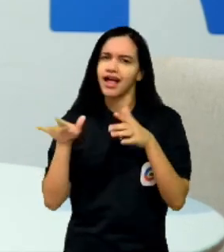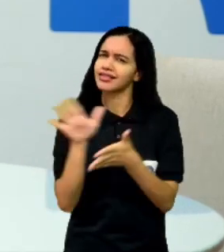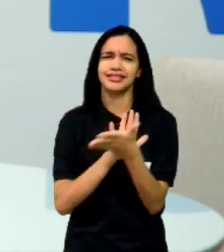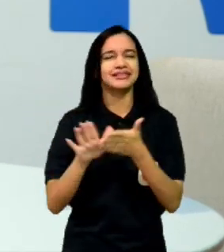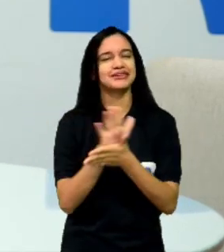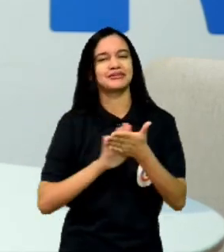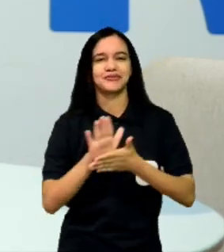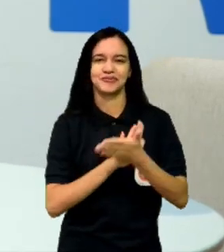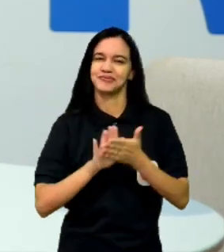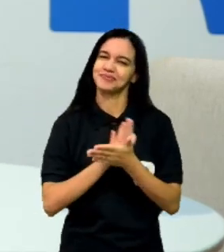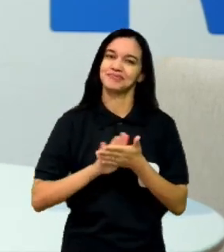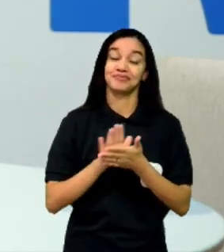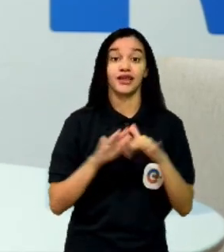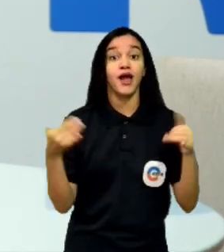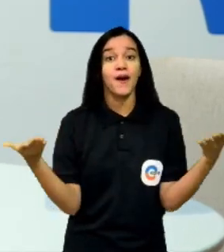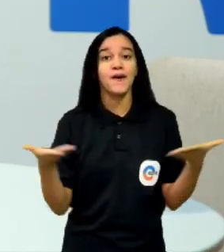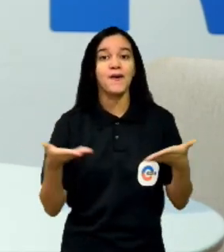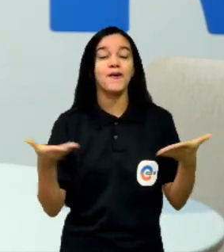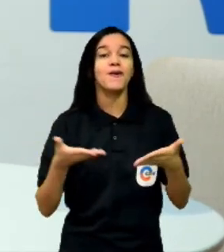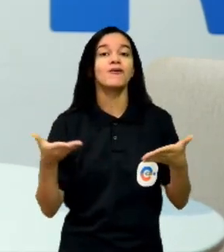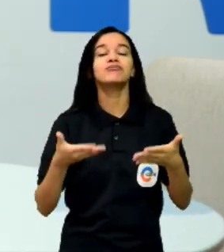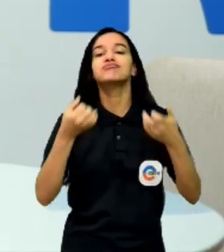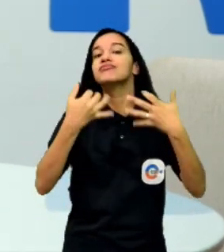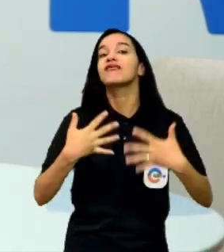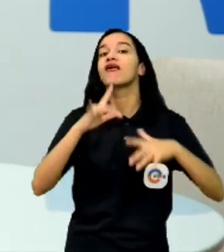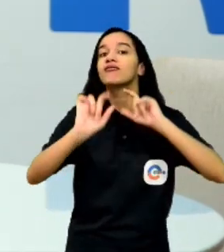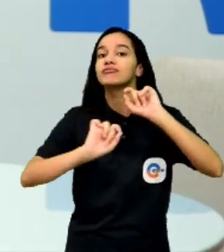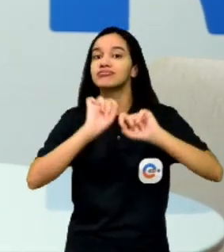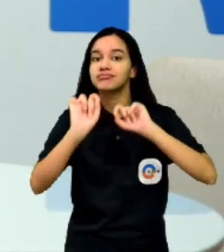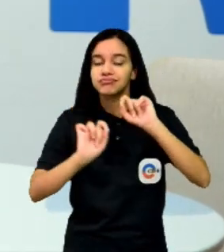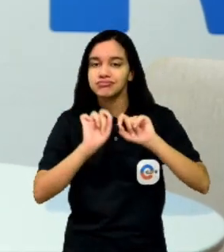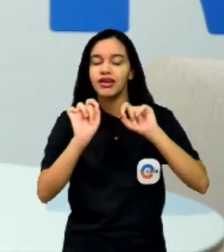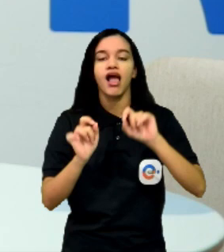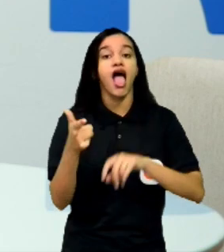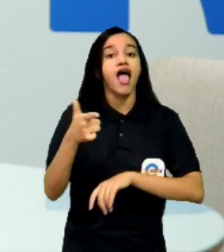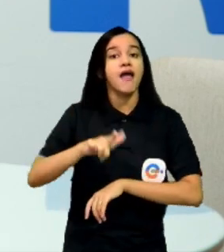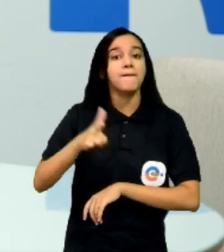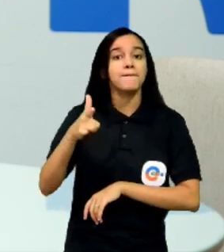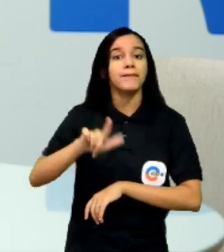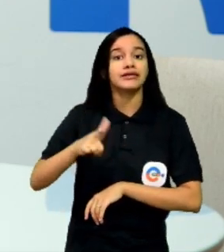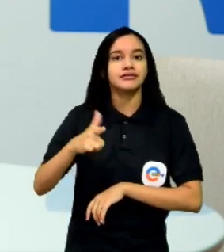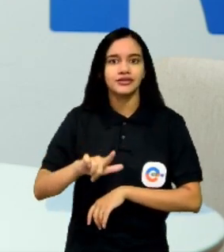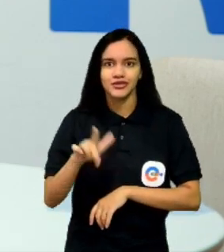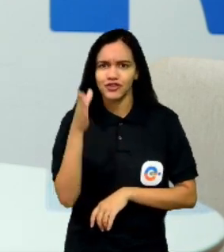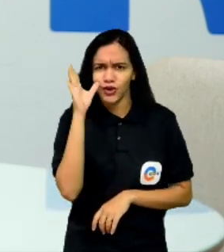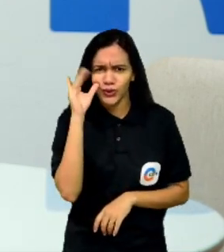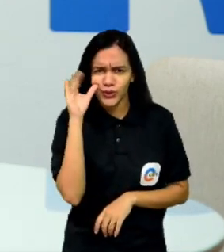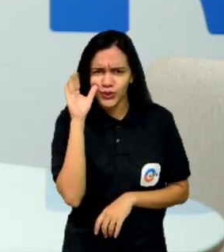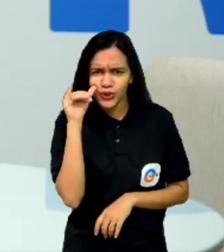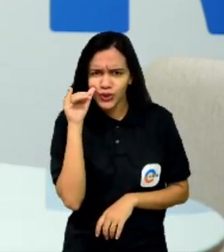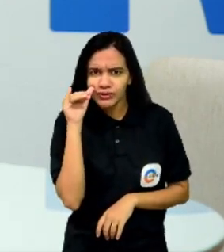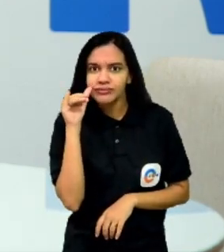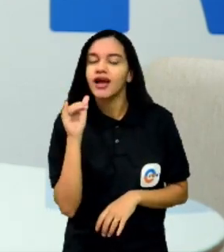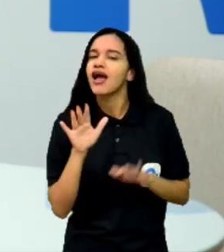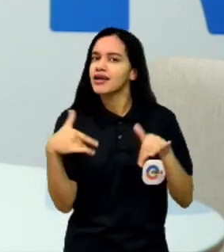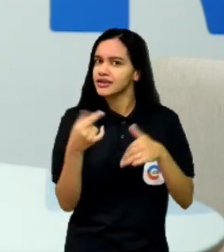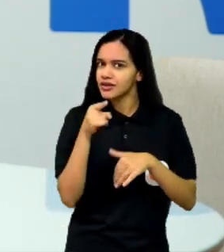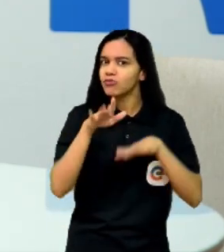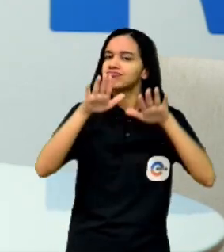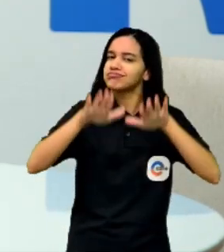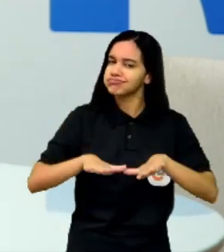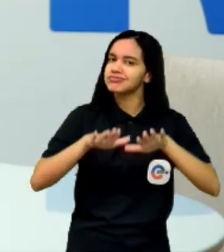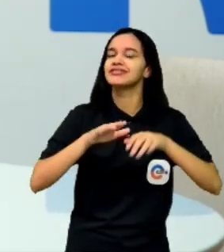Nada disso. É que hoje nós vamos falar justamente sobre repetição. Ficaram curiosos? Então não sai